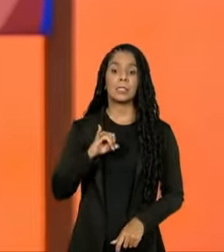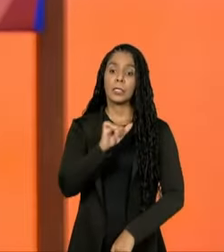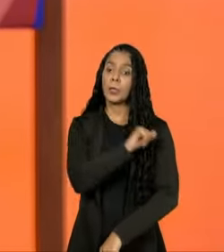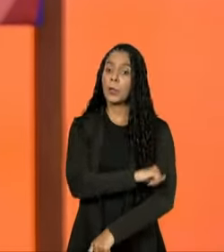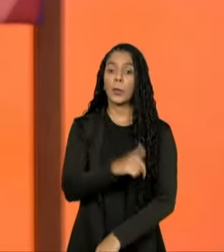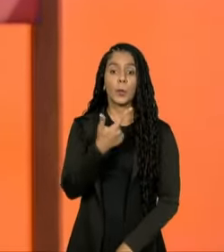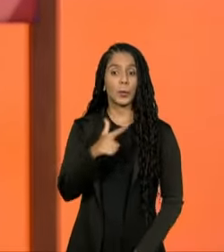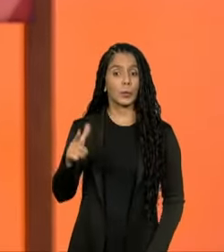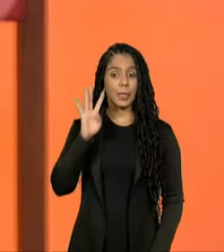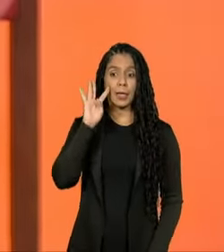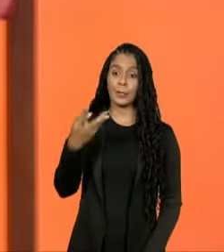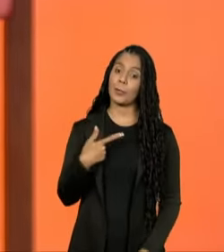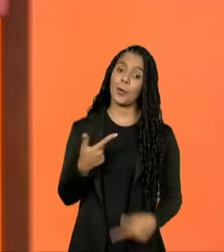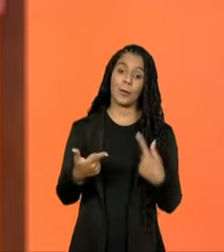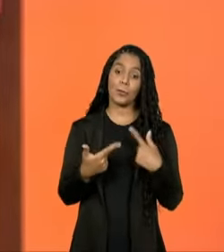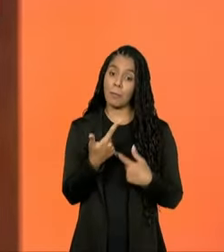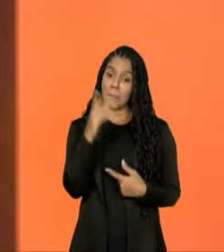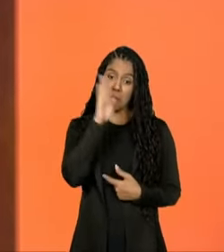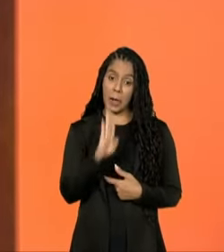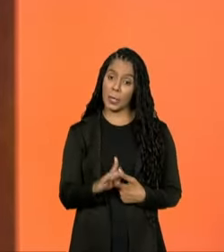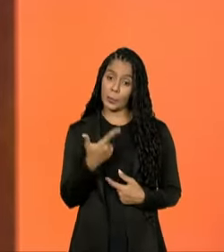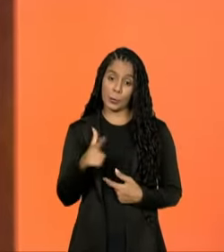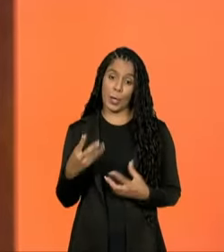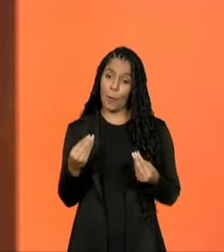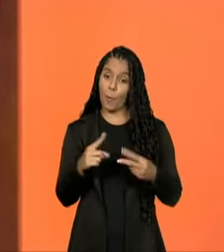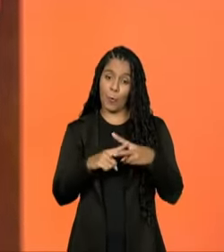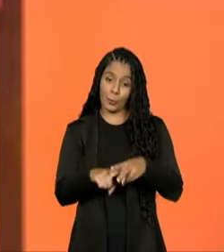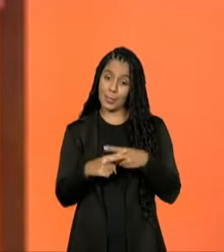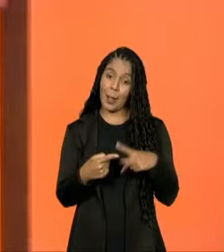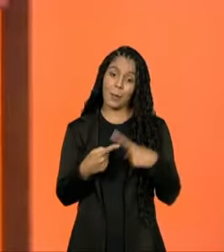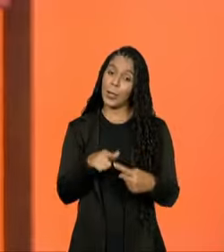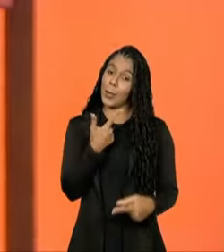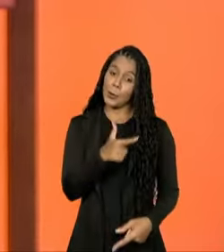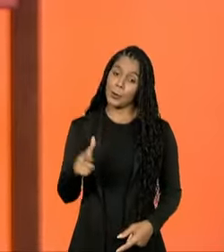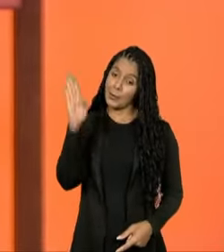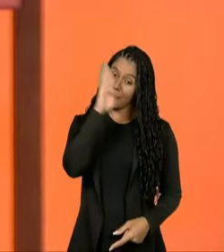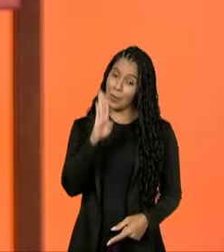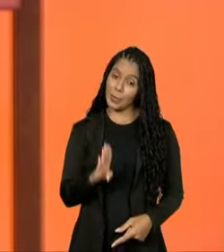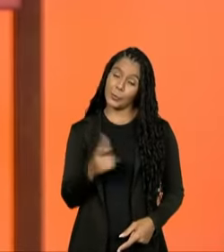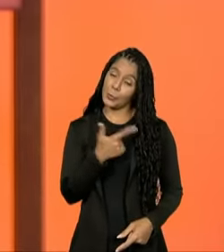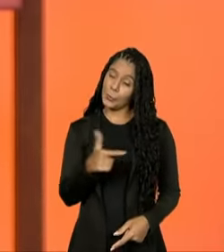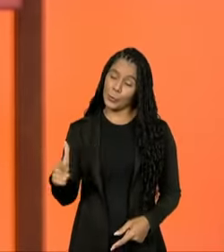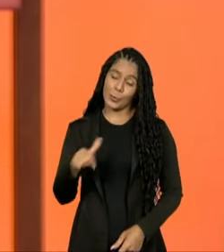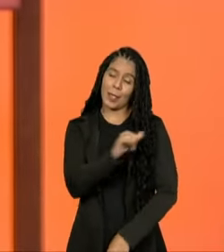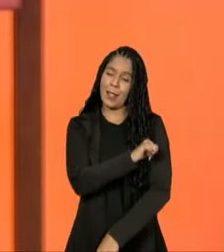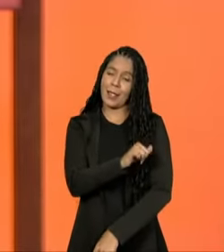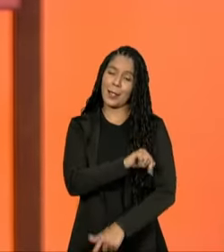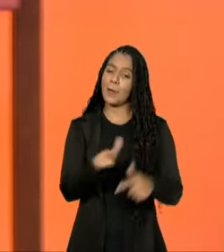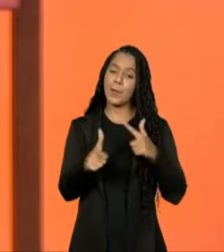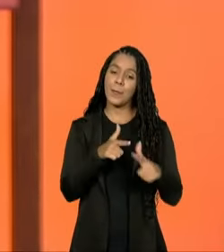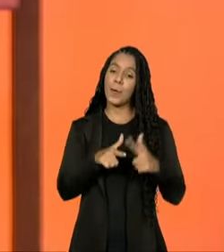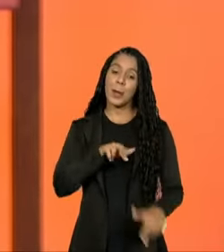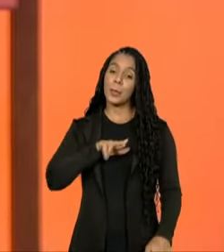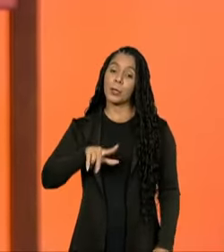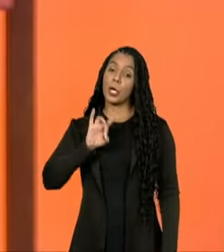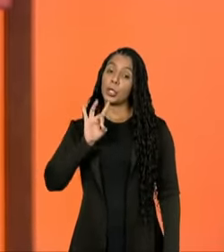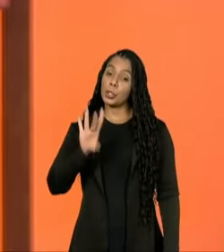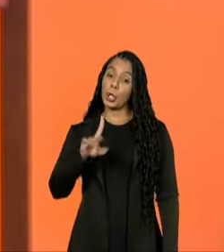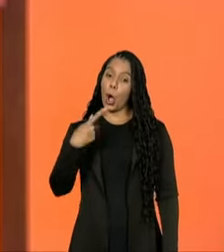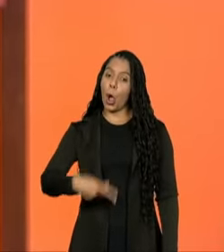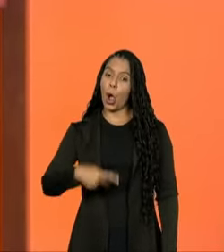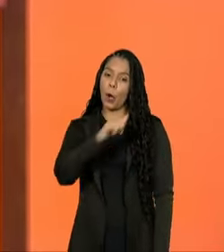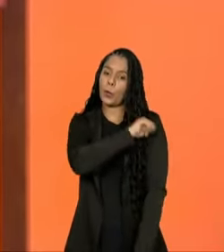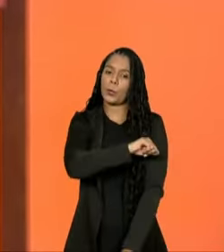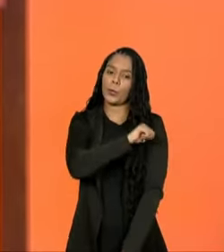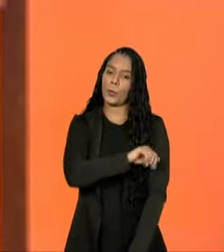não tem jeito, porque não tem Brasil sem Rio de Janeiro. É verdade. Esse problema não é nosso. É só. Não é, de, é.